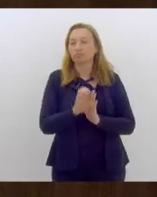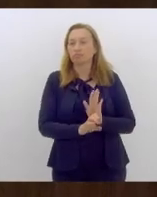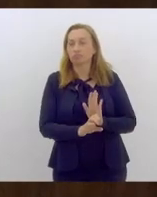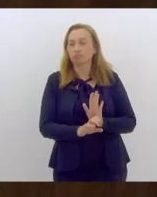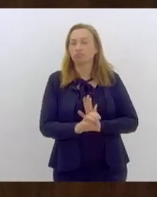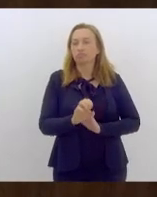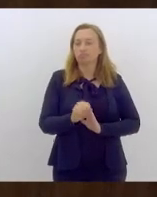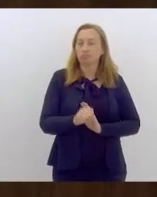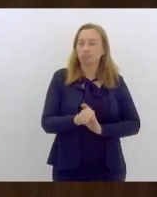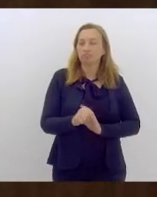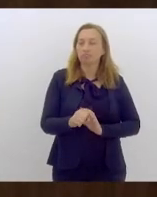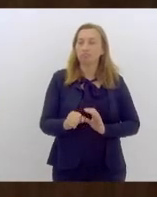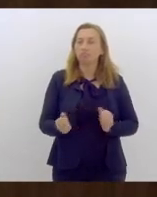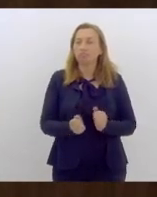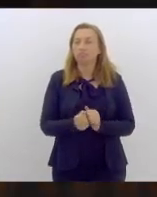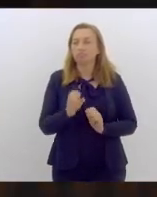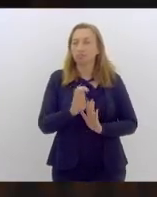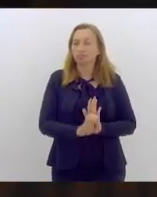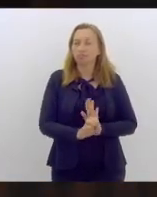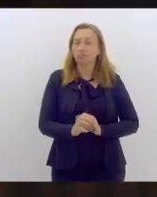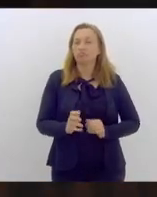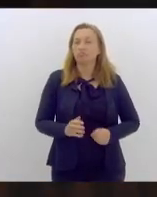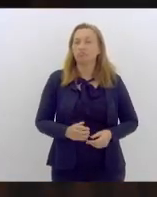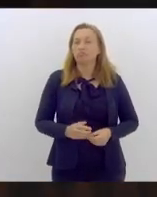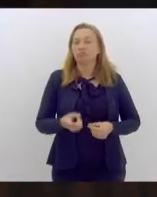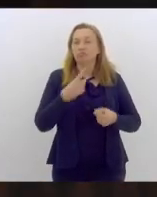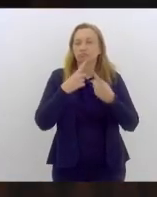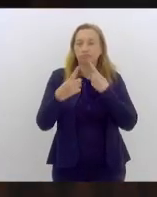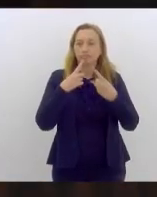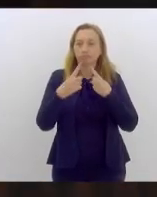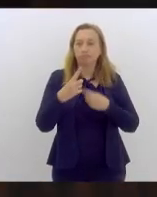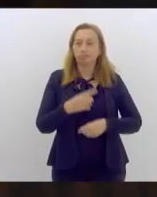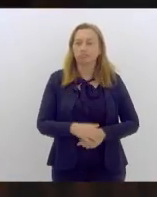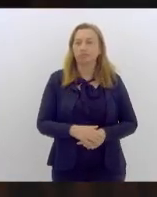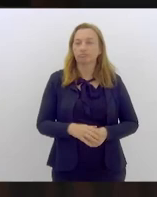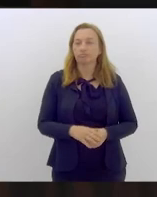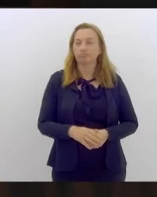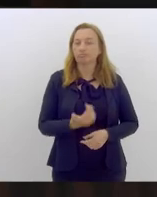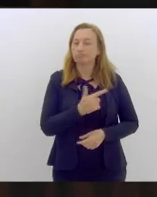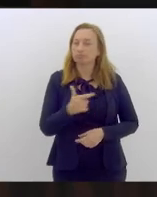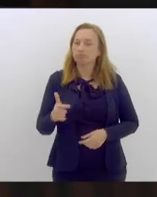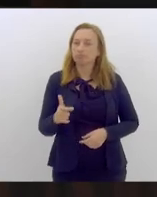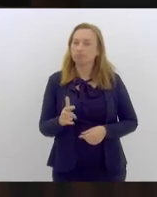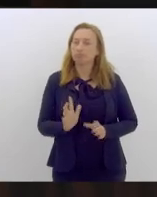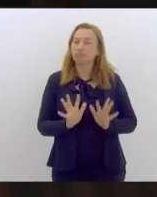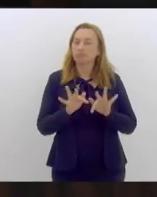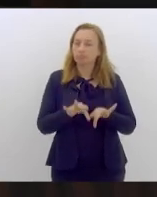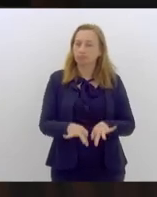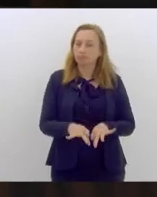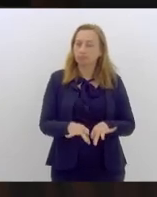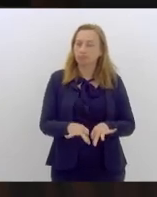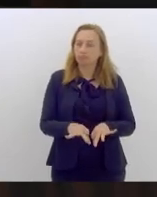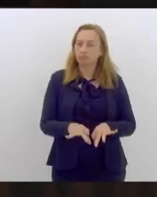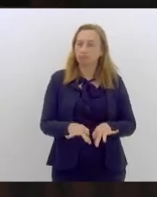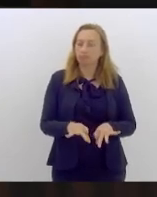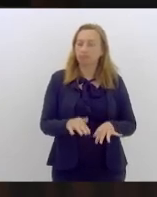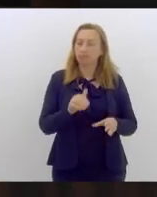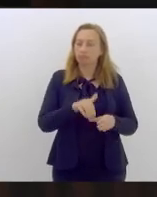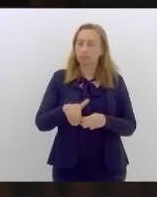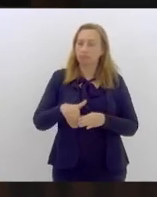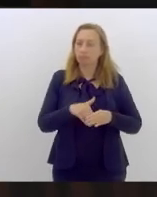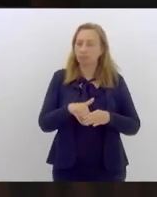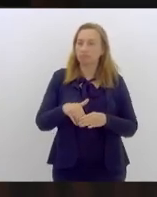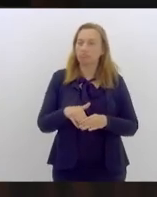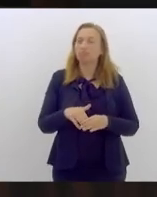favorável com emendas. Em discussão, não havendo quem queira discutir, encerrada a discussão,